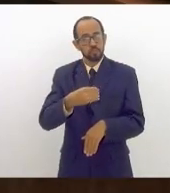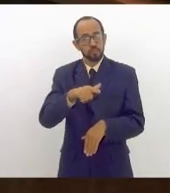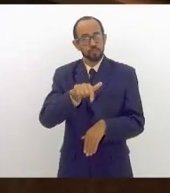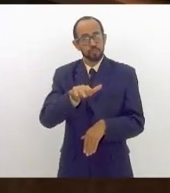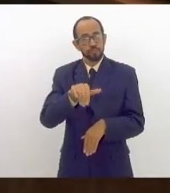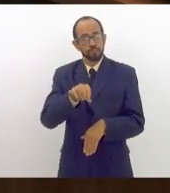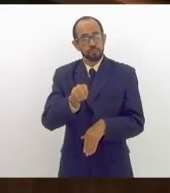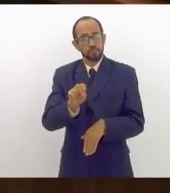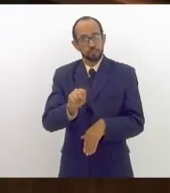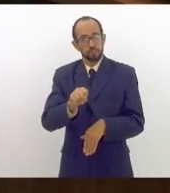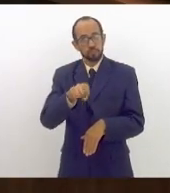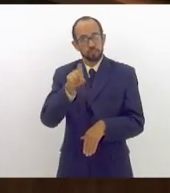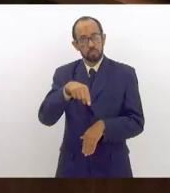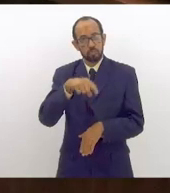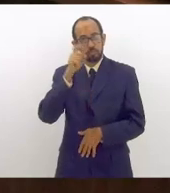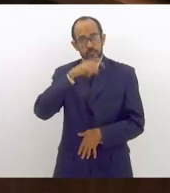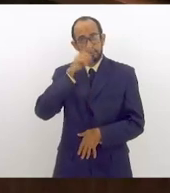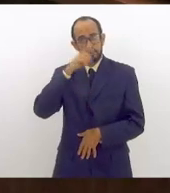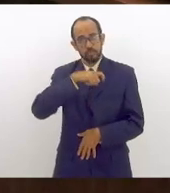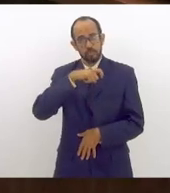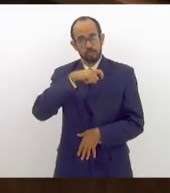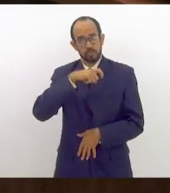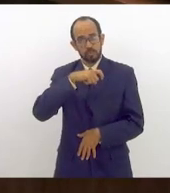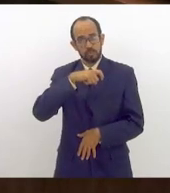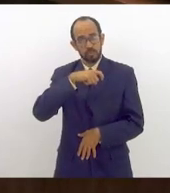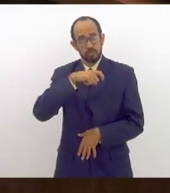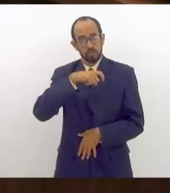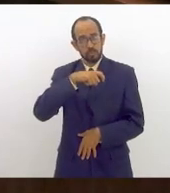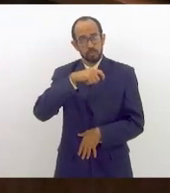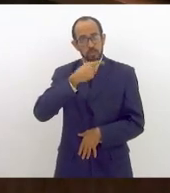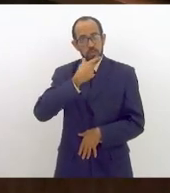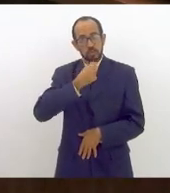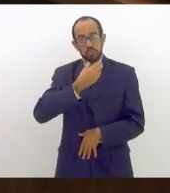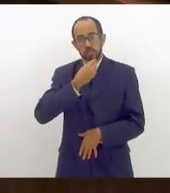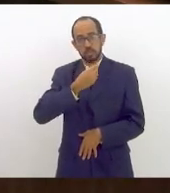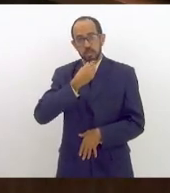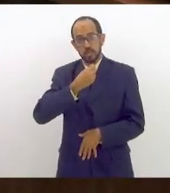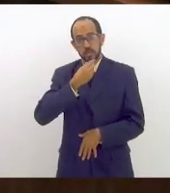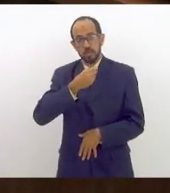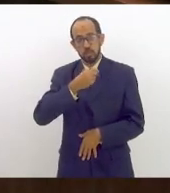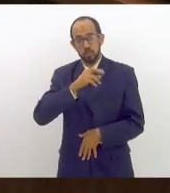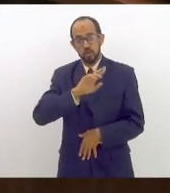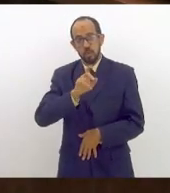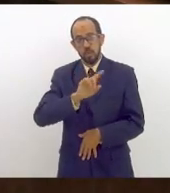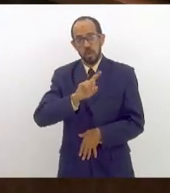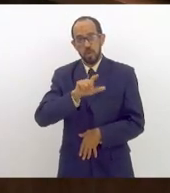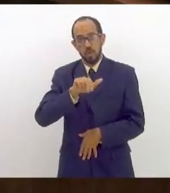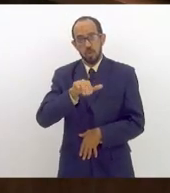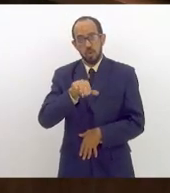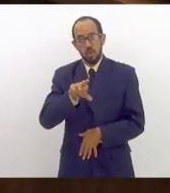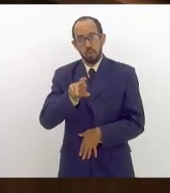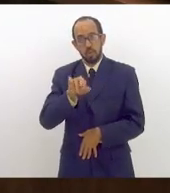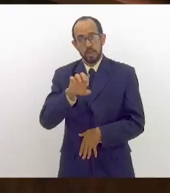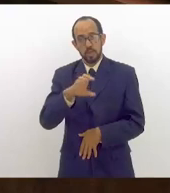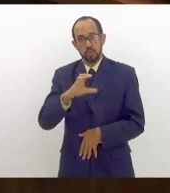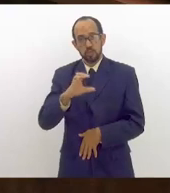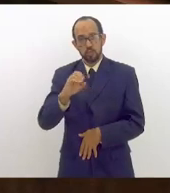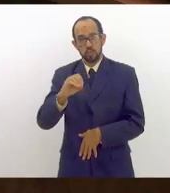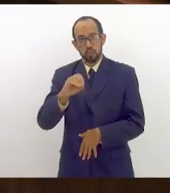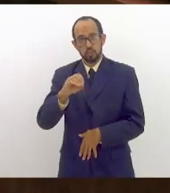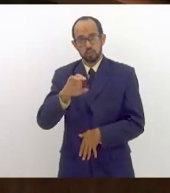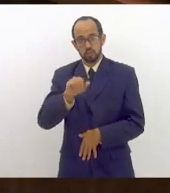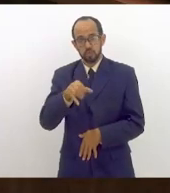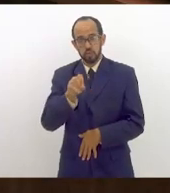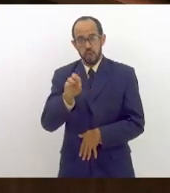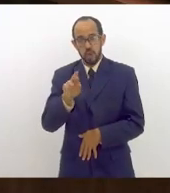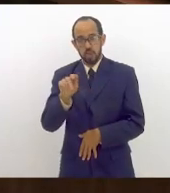são mentirosos. O garoto não foi, não veio do Lourenço Jorge, veio do Barra D'Or. E o laudo